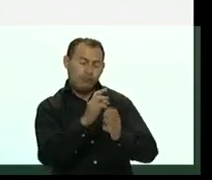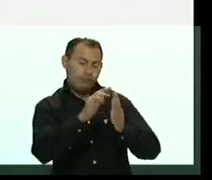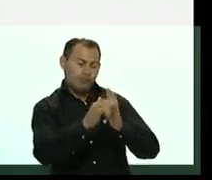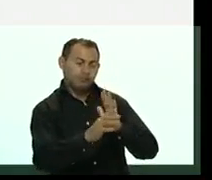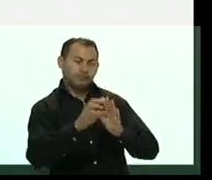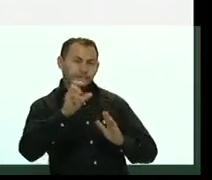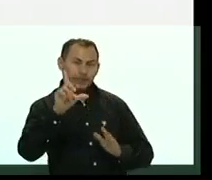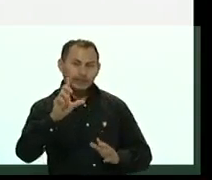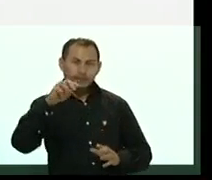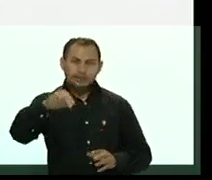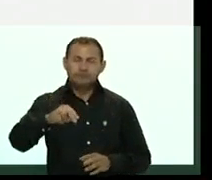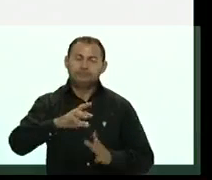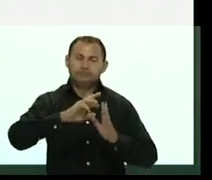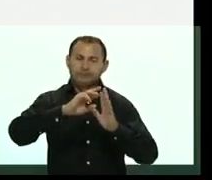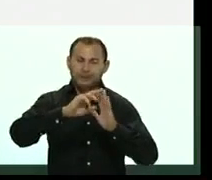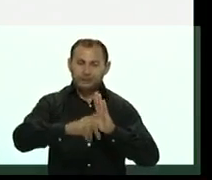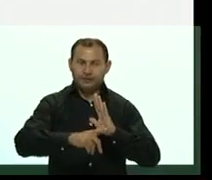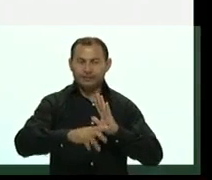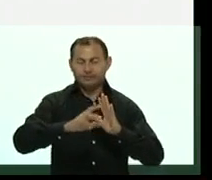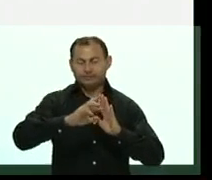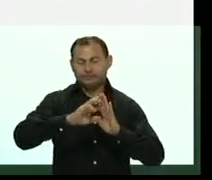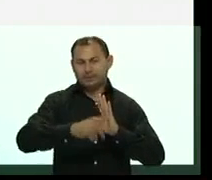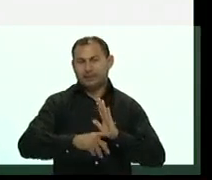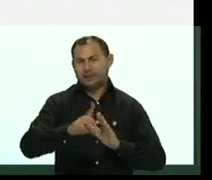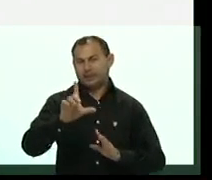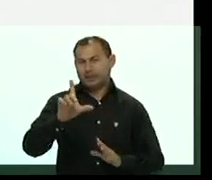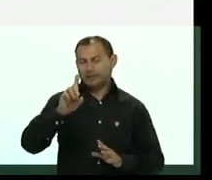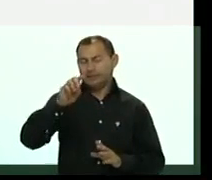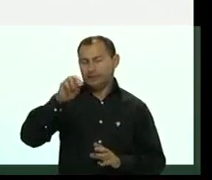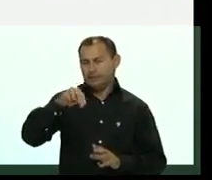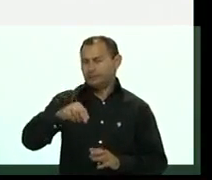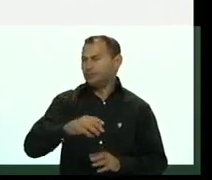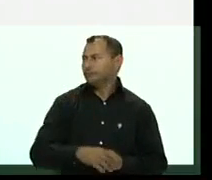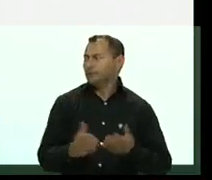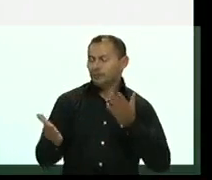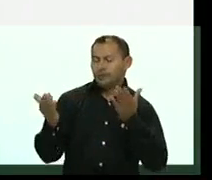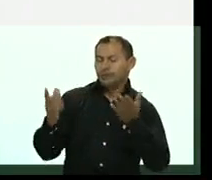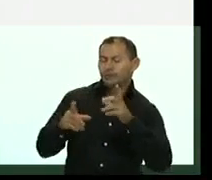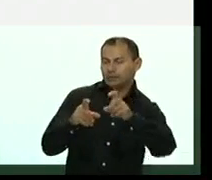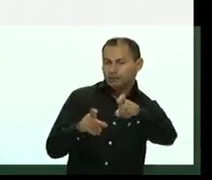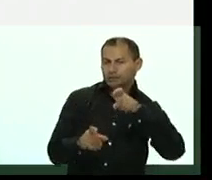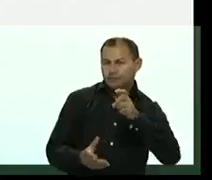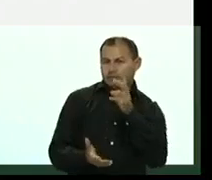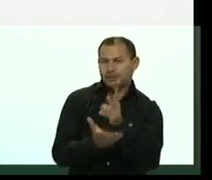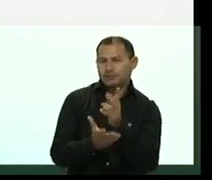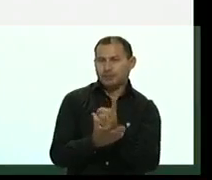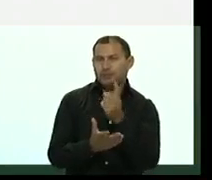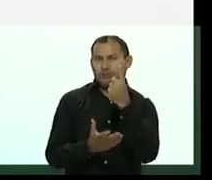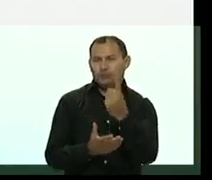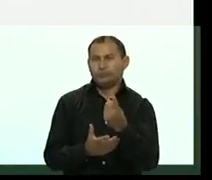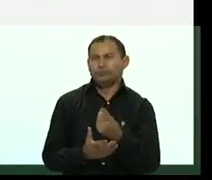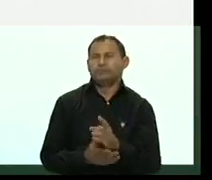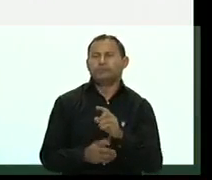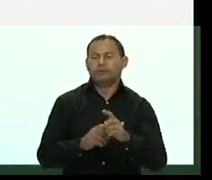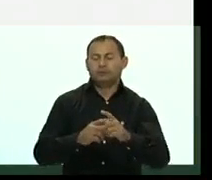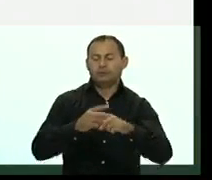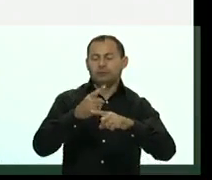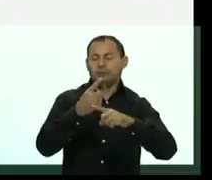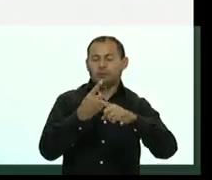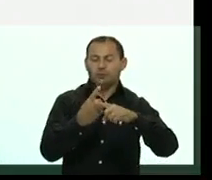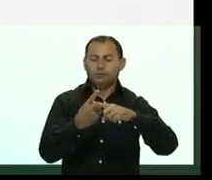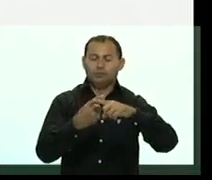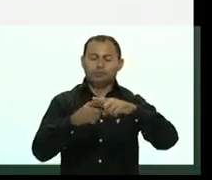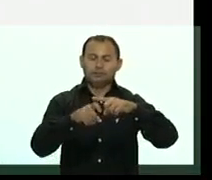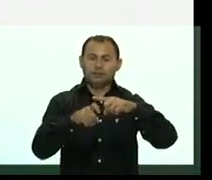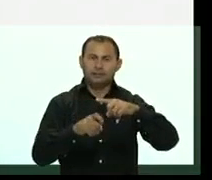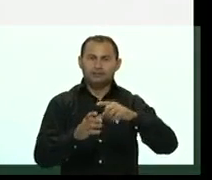de um ln, a derivada do ln em relação a x, sempre vai ser 1 sobre x.